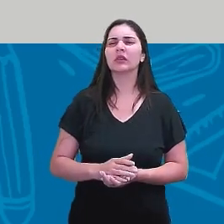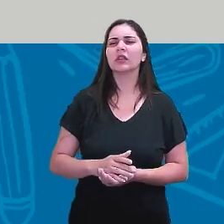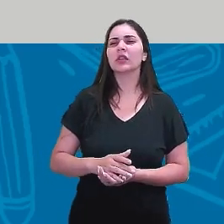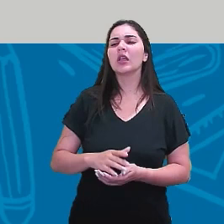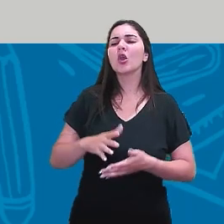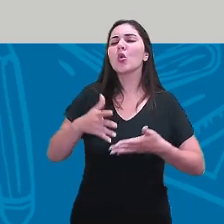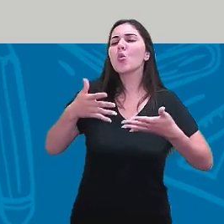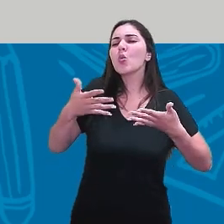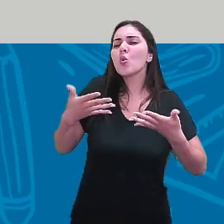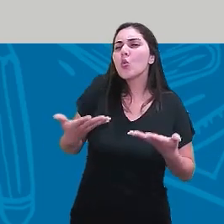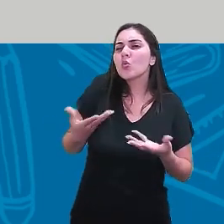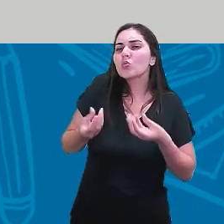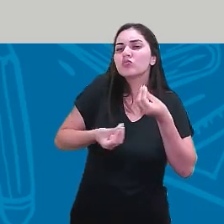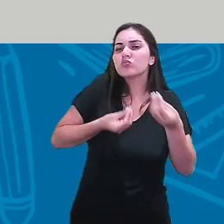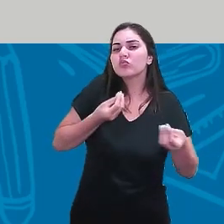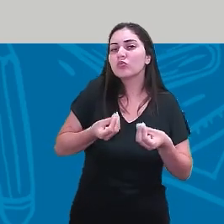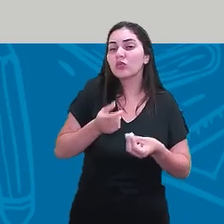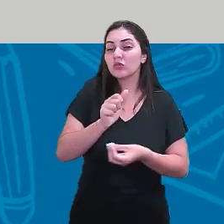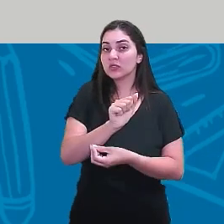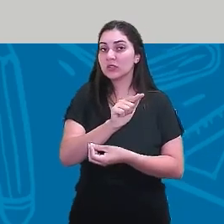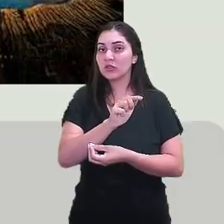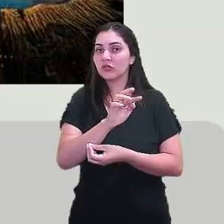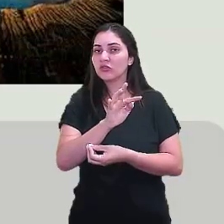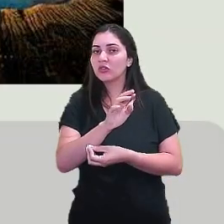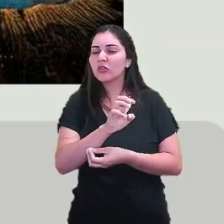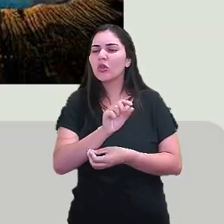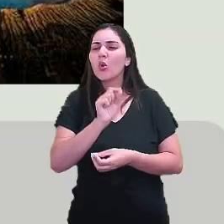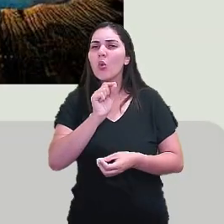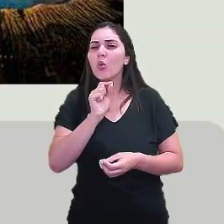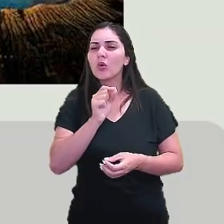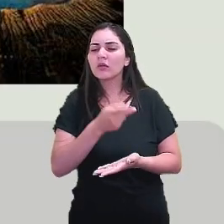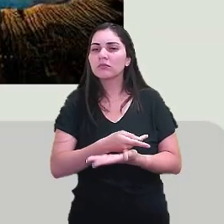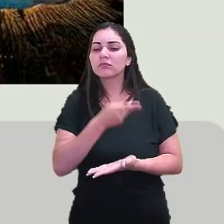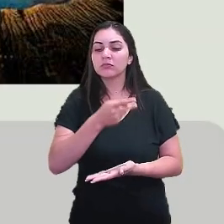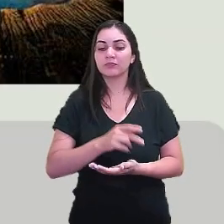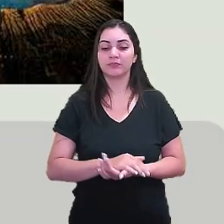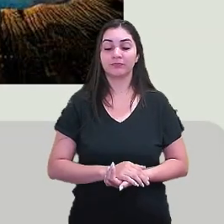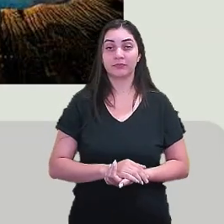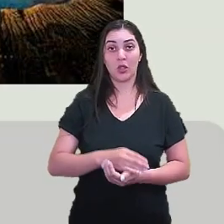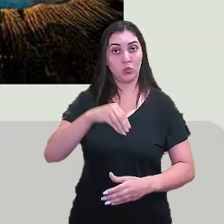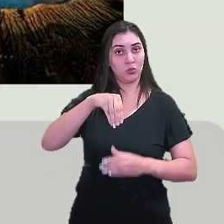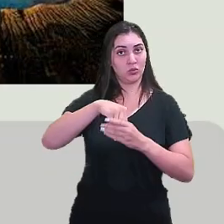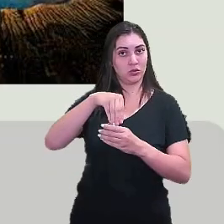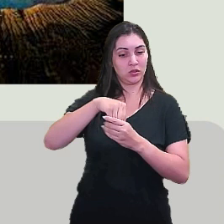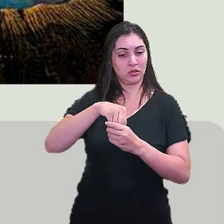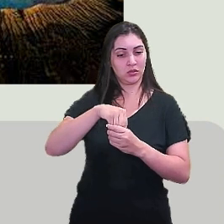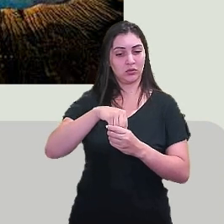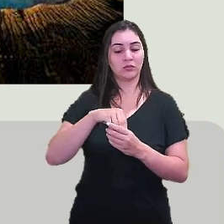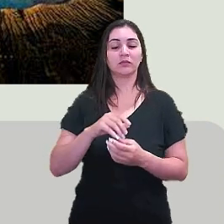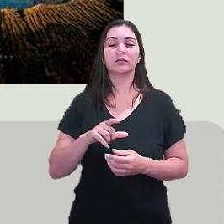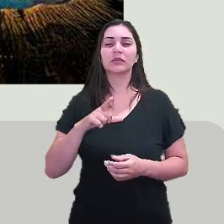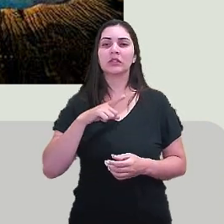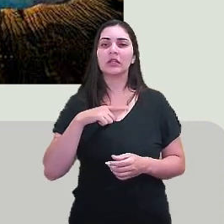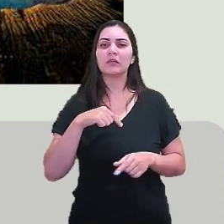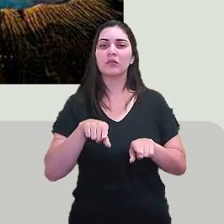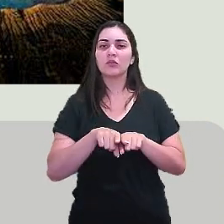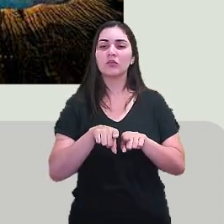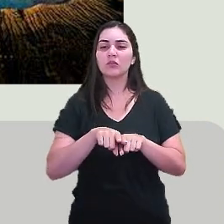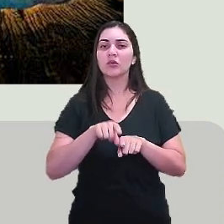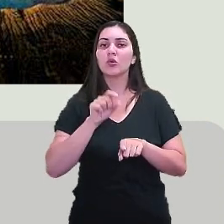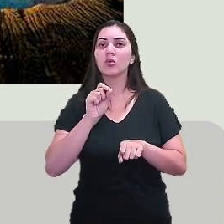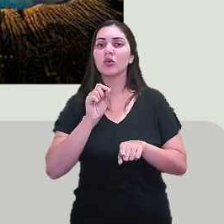seriam esses? O que é que eles provocam? Vamos lá, vê só. Agentes internos ou endógenos também são chamados